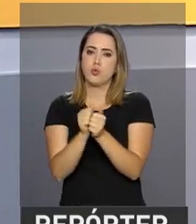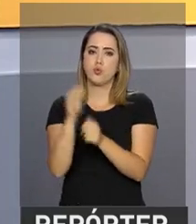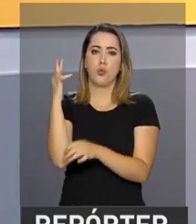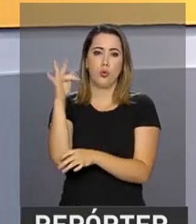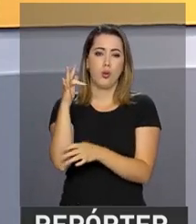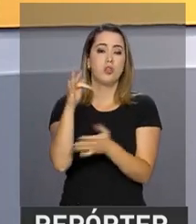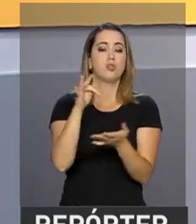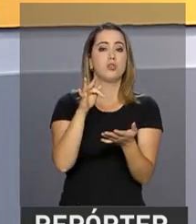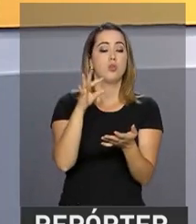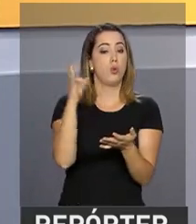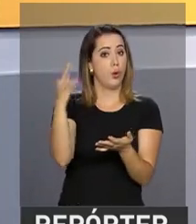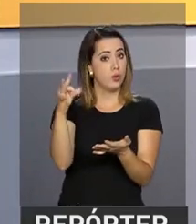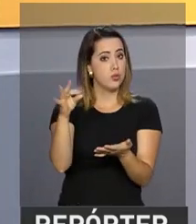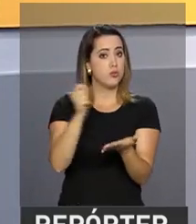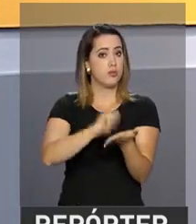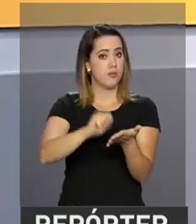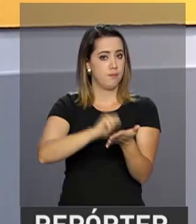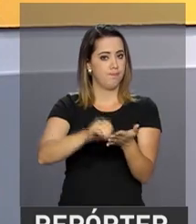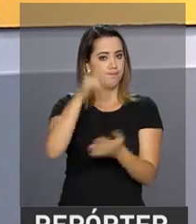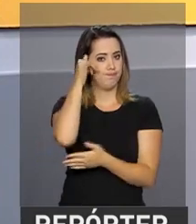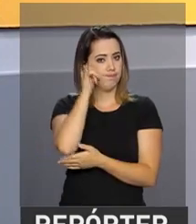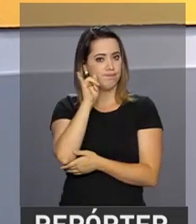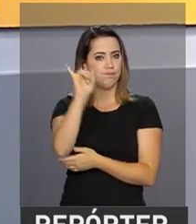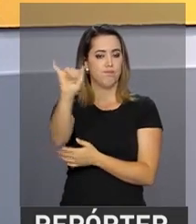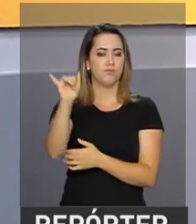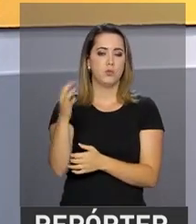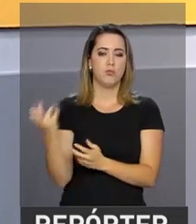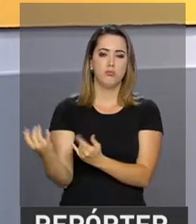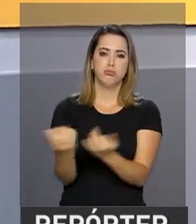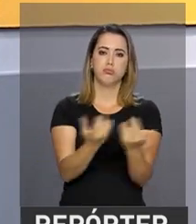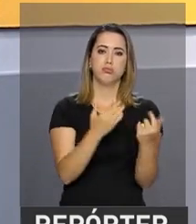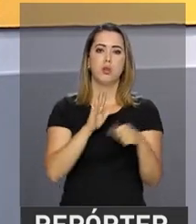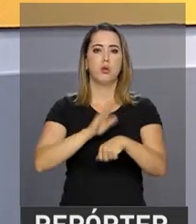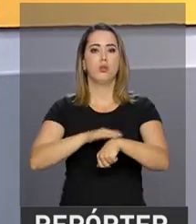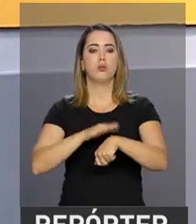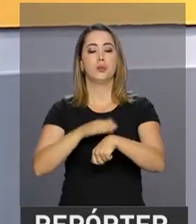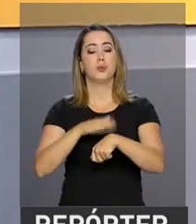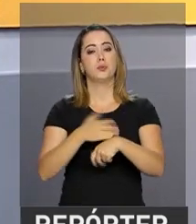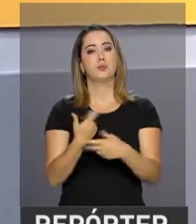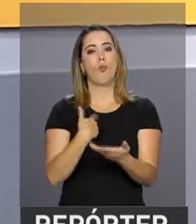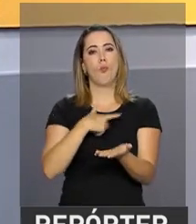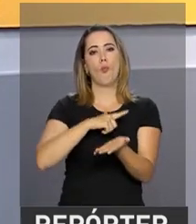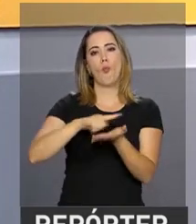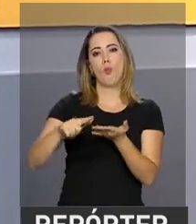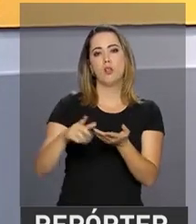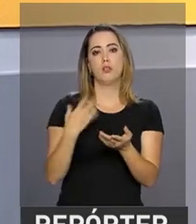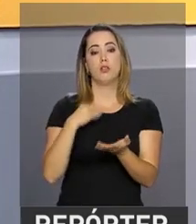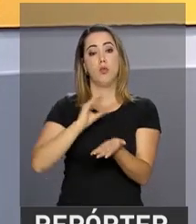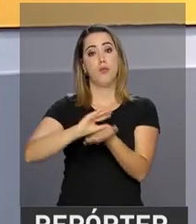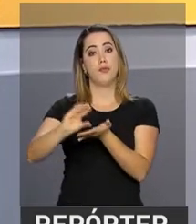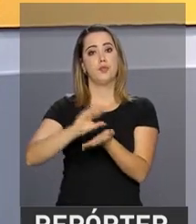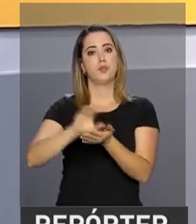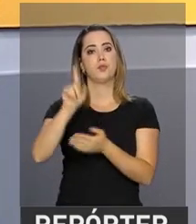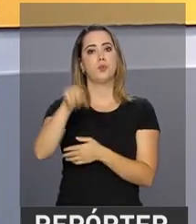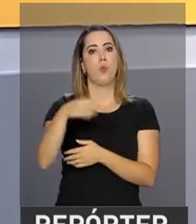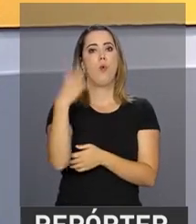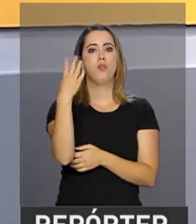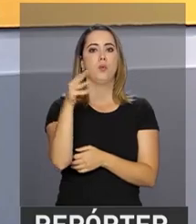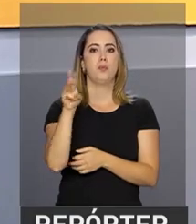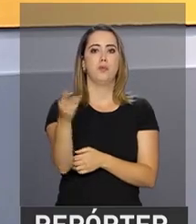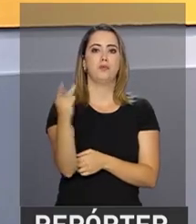fortalecer ações de prevenção e combate às queimadas no período de estiagem. O investimento previsto é